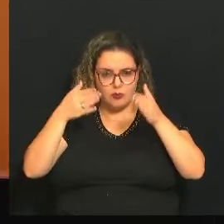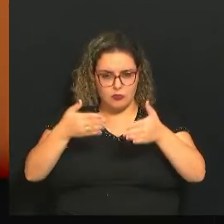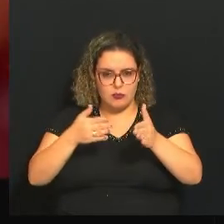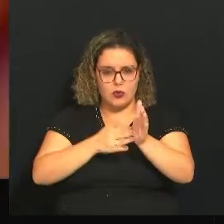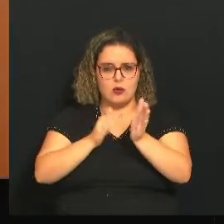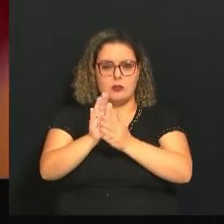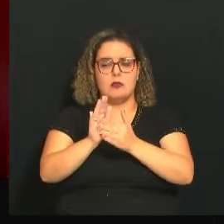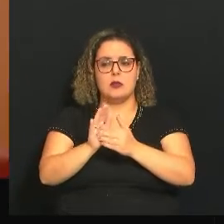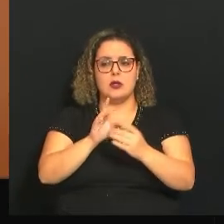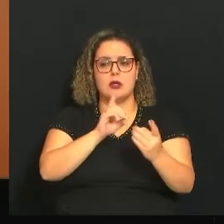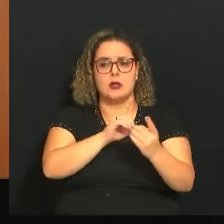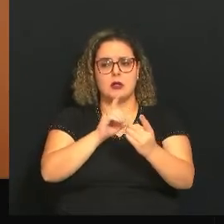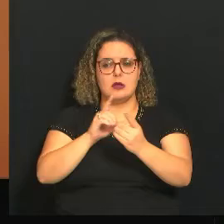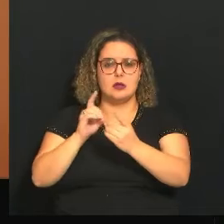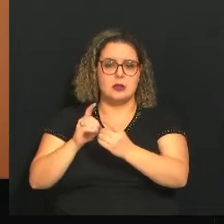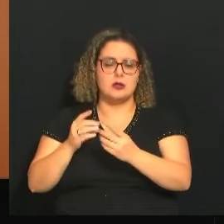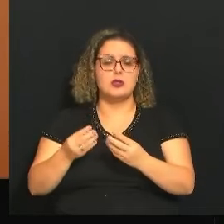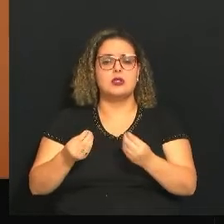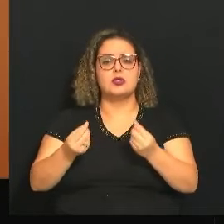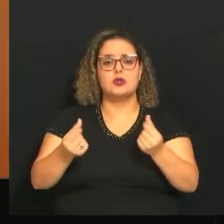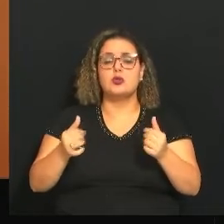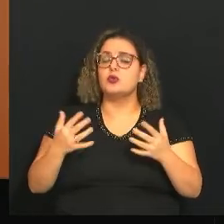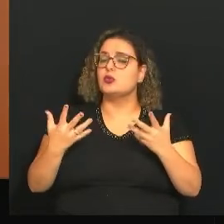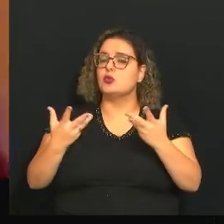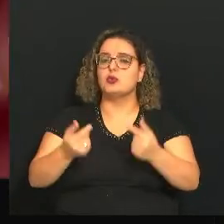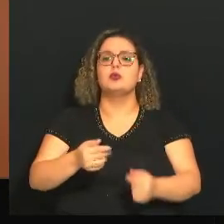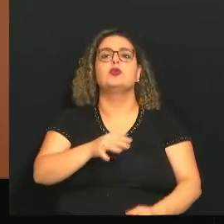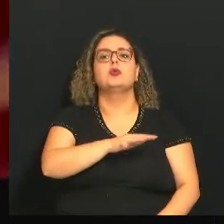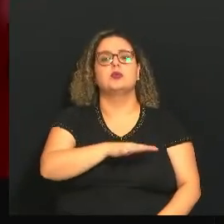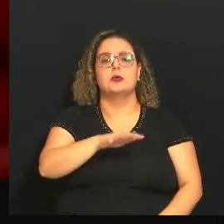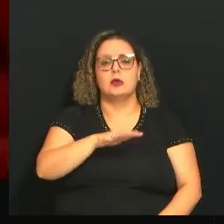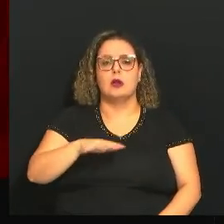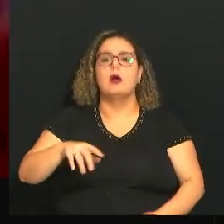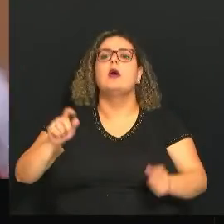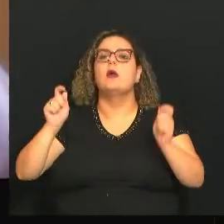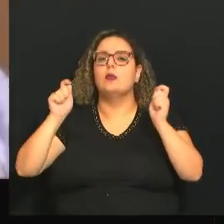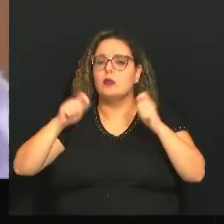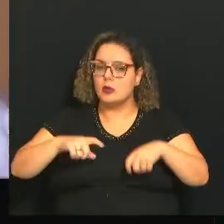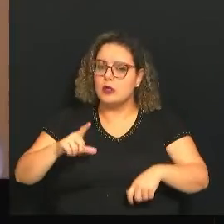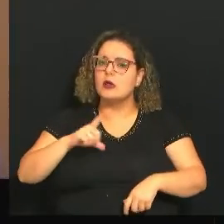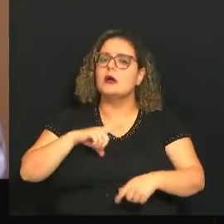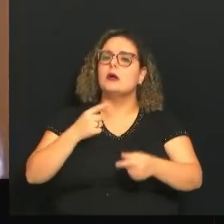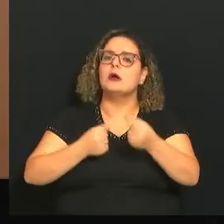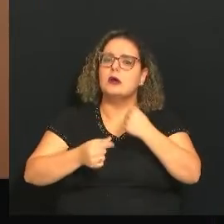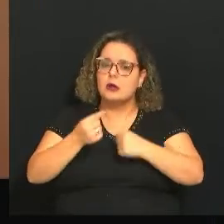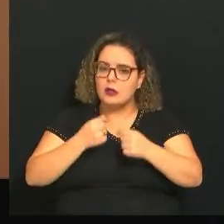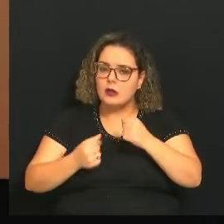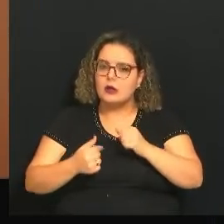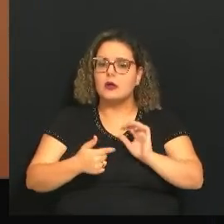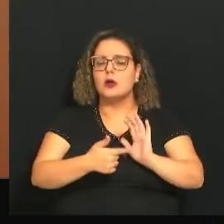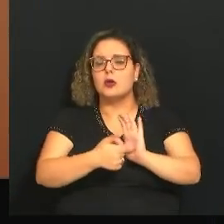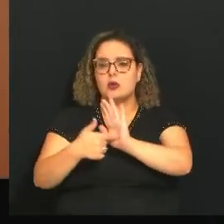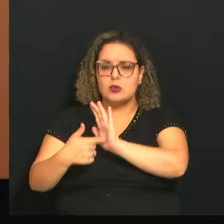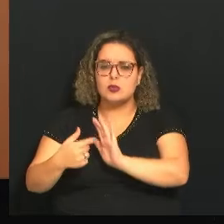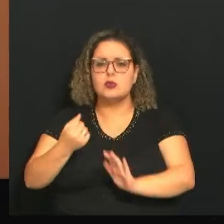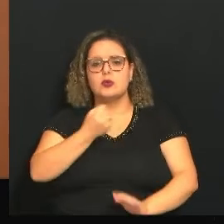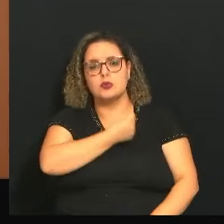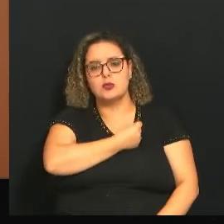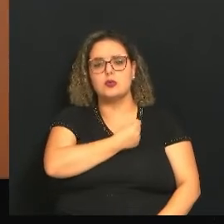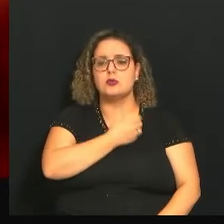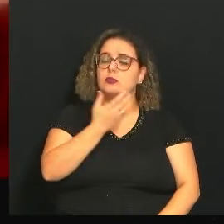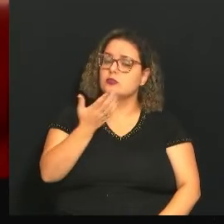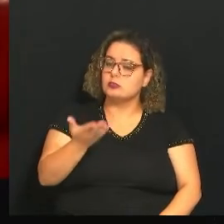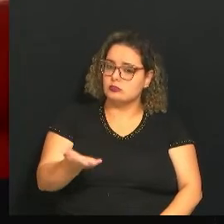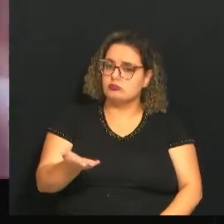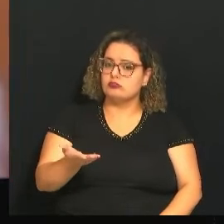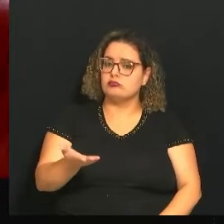de qualidade em todas as áreas. Isso é possível, tem recurso para fazer isso, está demonstrado nos números que estão colocados aqui.